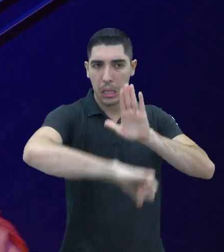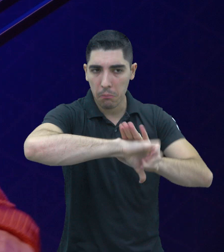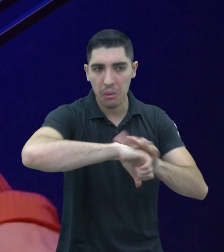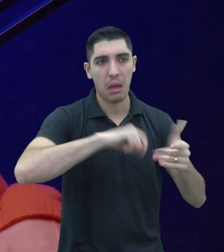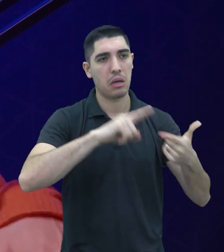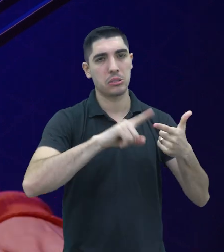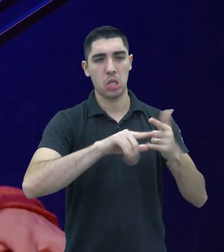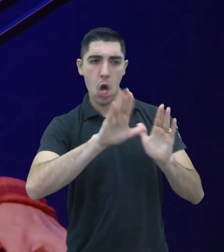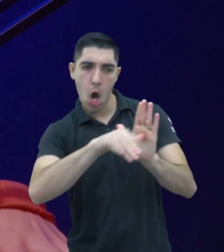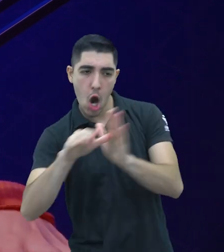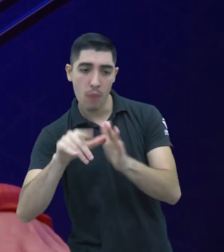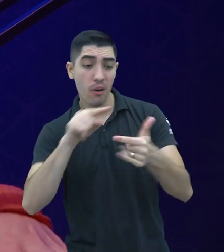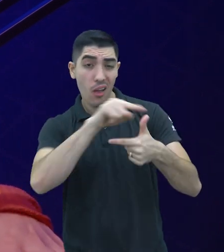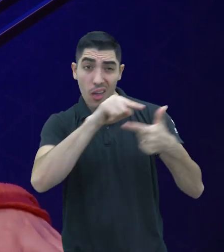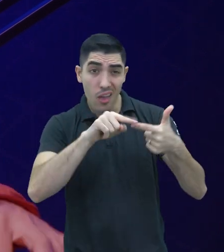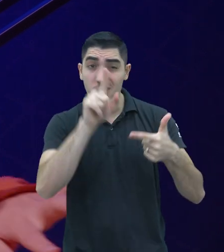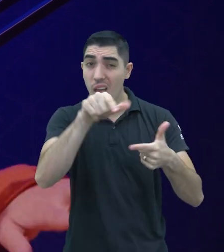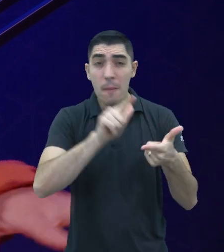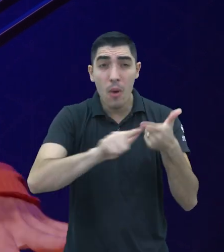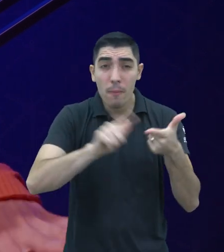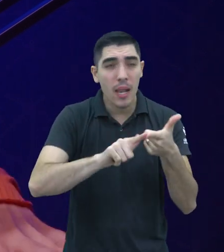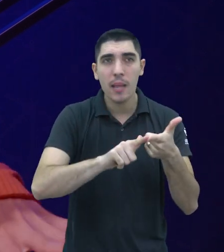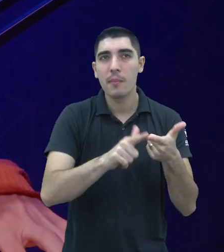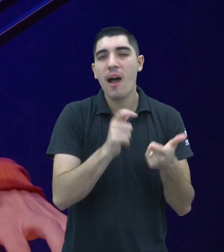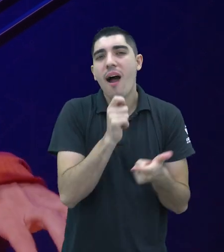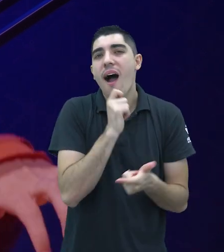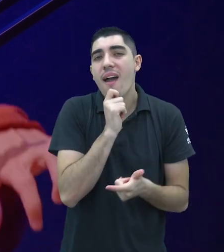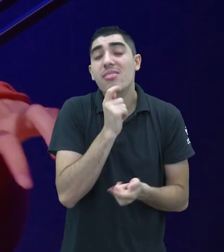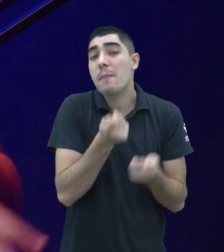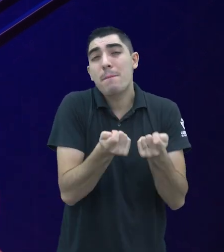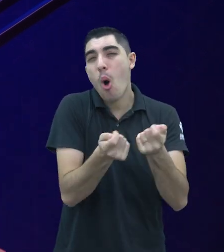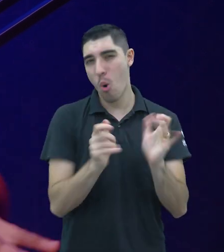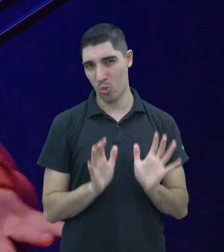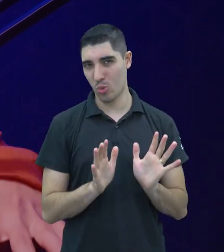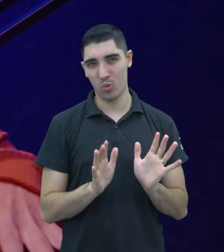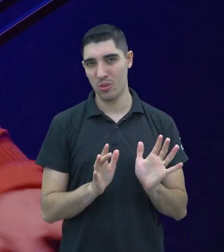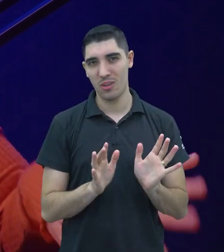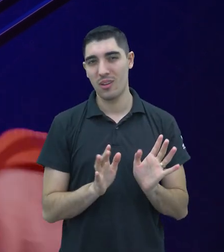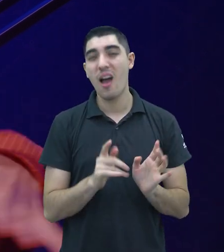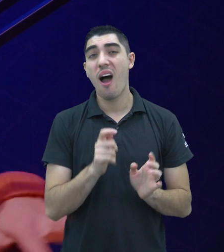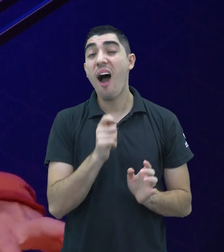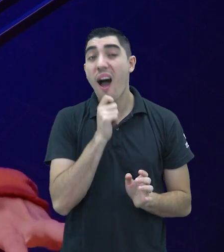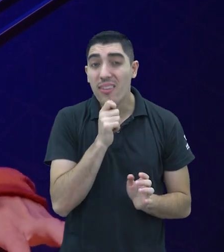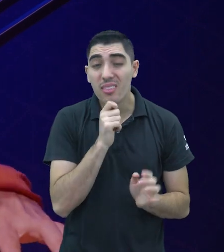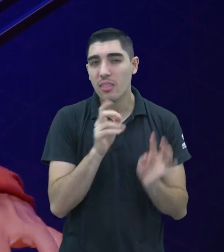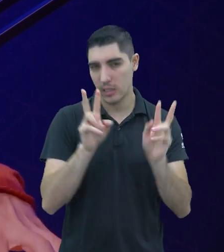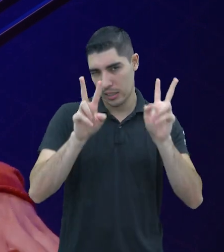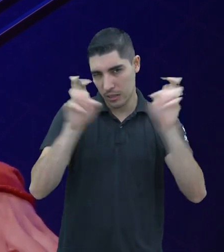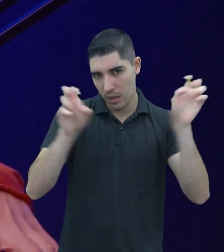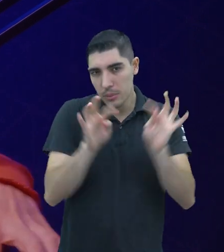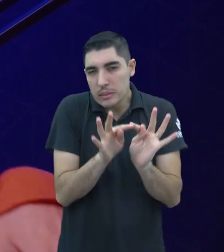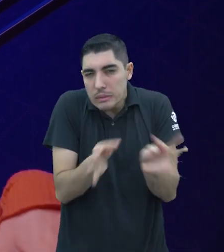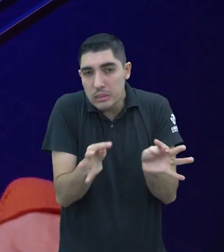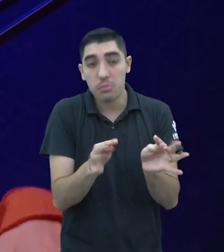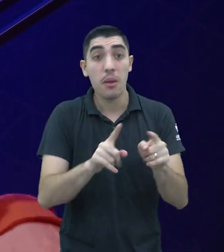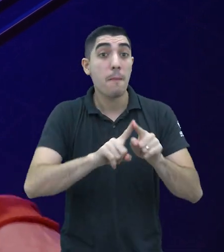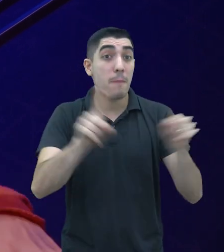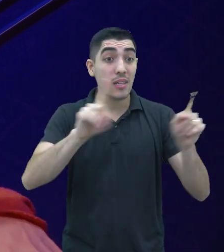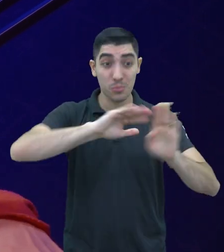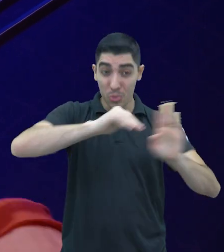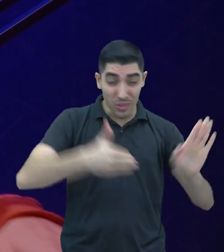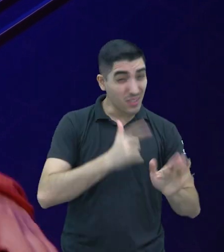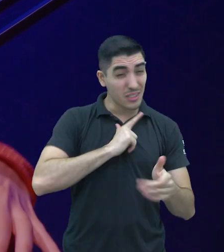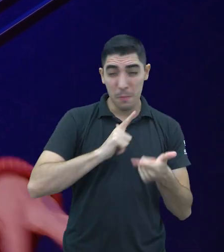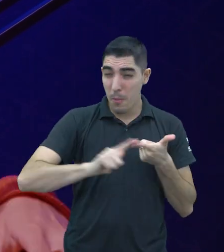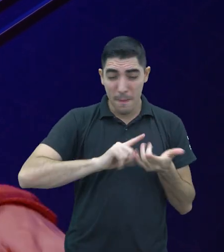criminalidade, a delinquência, né? Ela é só a ponta do iceberg. Lá embaixo a gente vai ter muitas outras coisas que vão provocar isso. E aqui